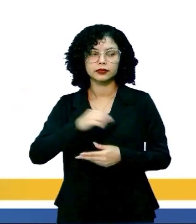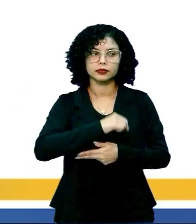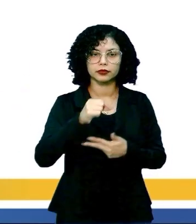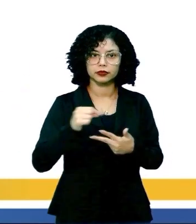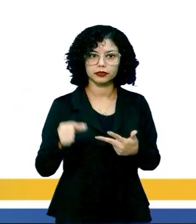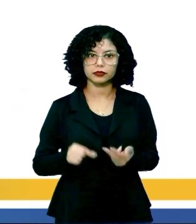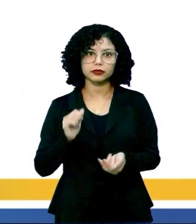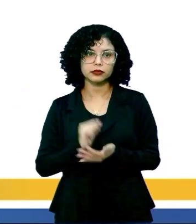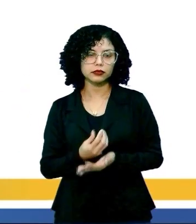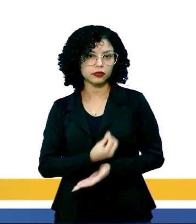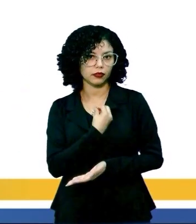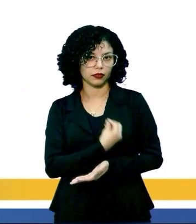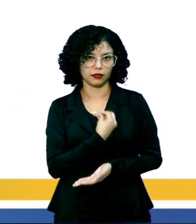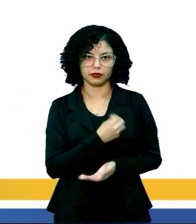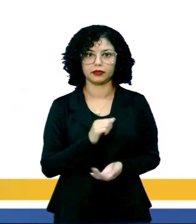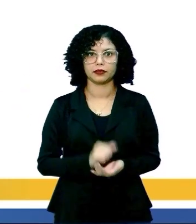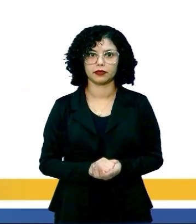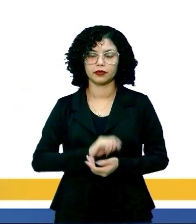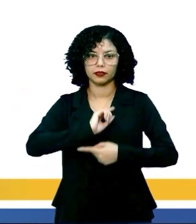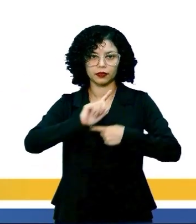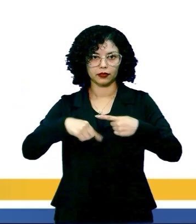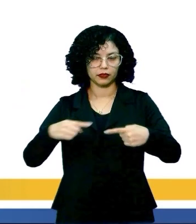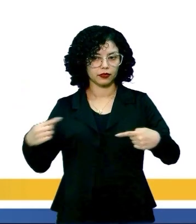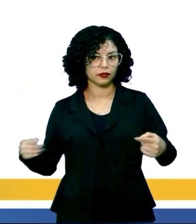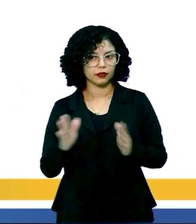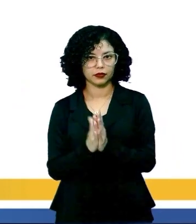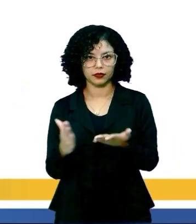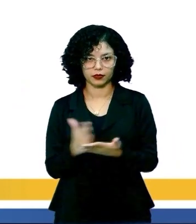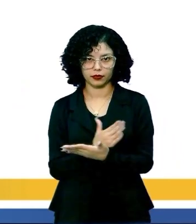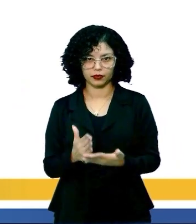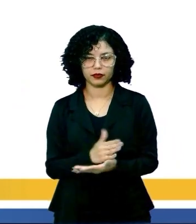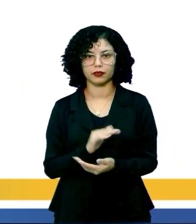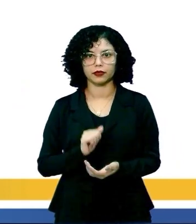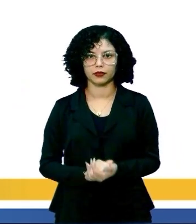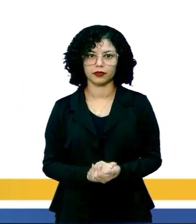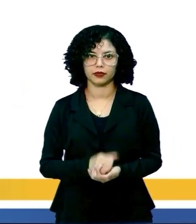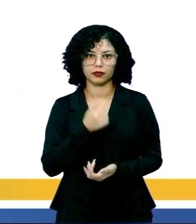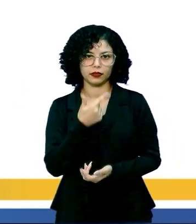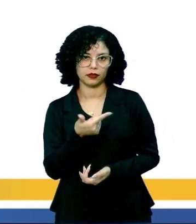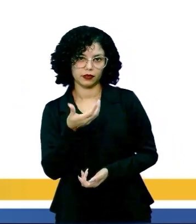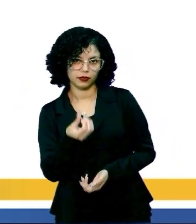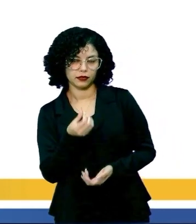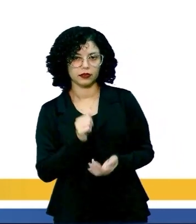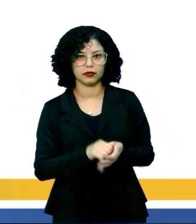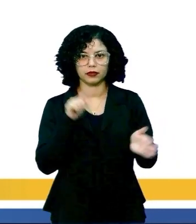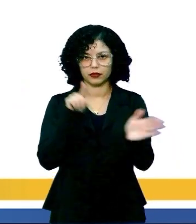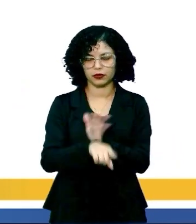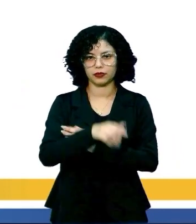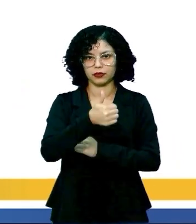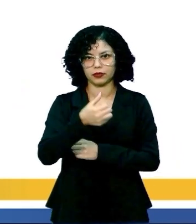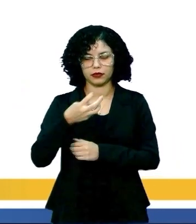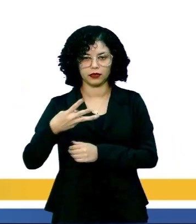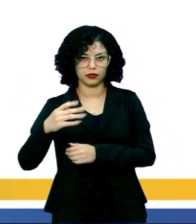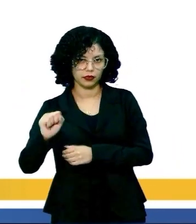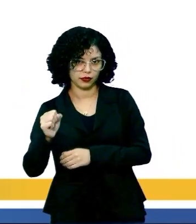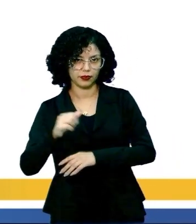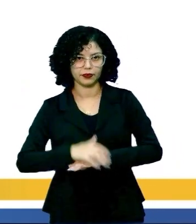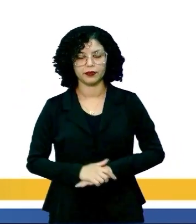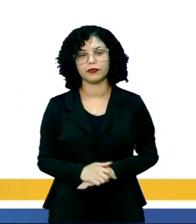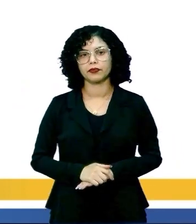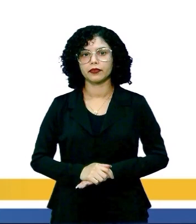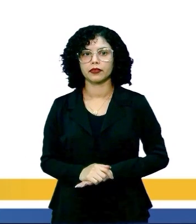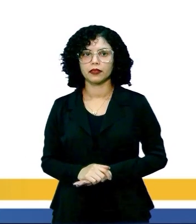Enem, que está presente no nosso livro didático, lá na página 26, ela é a questão